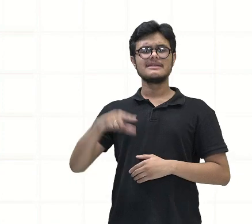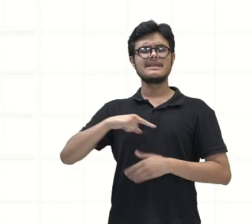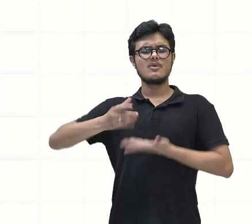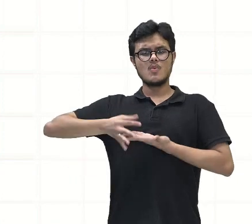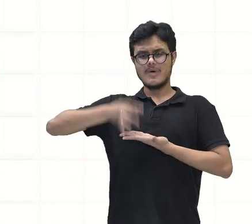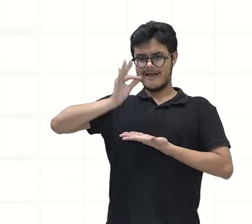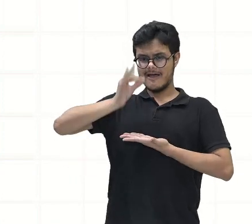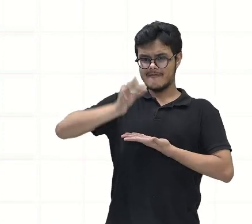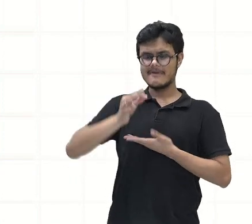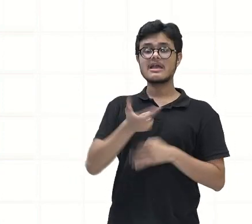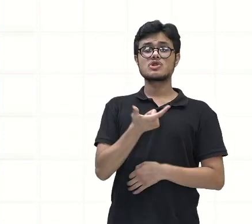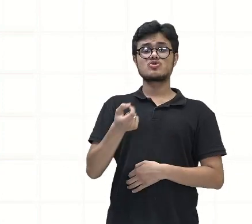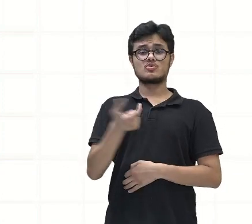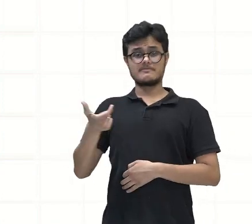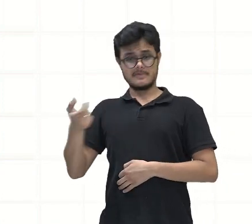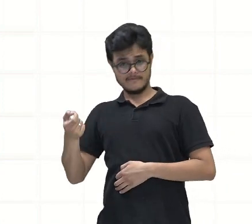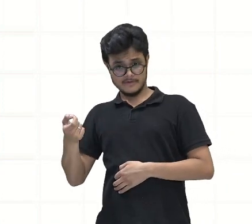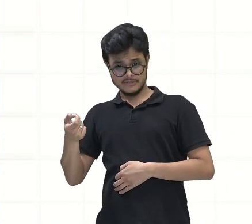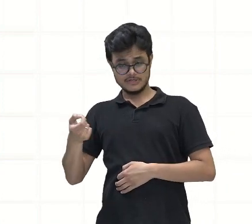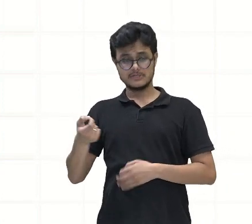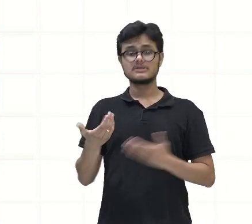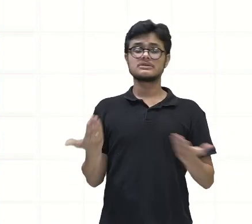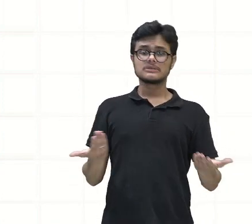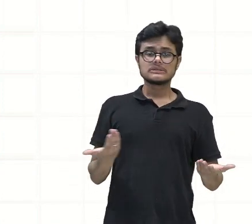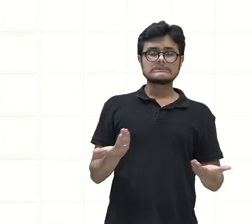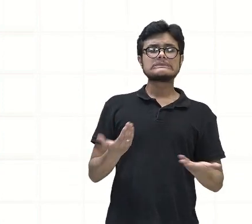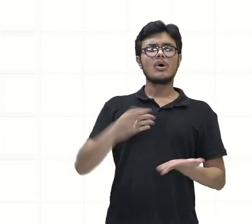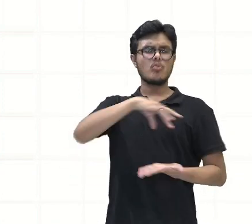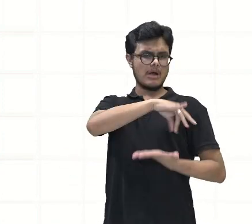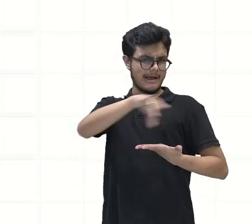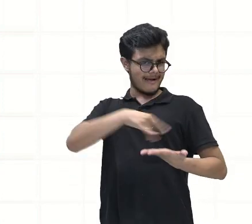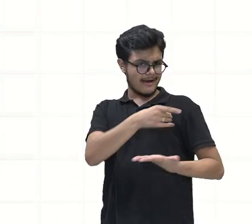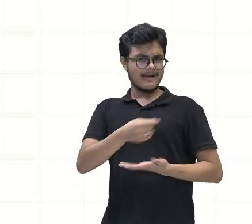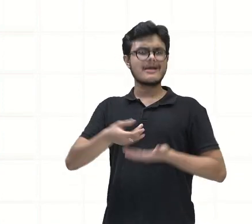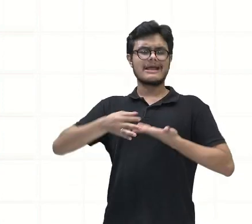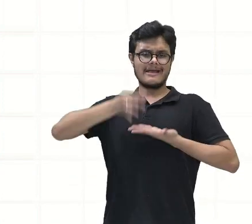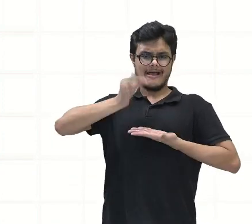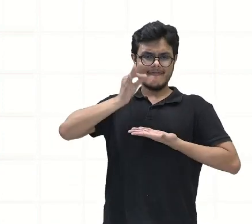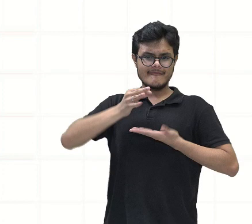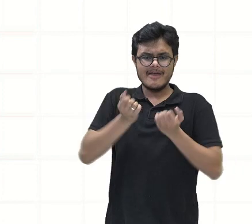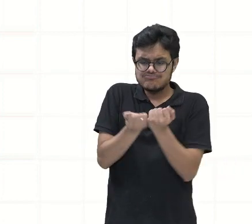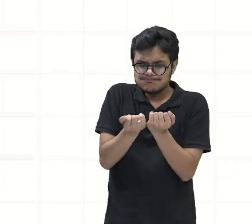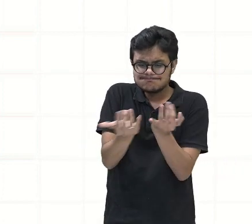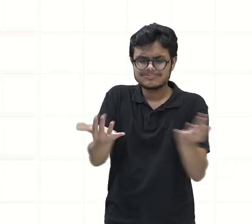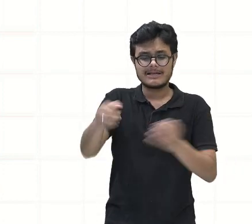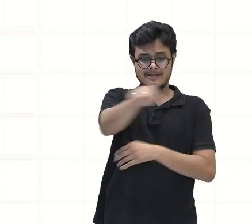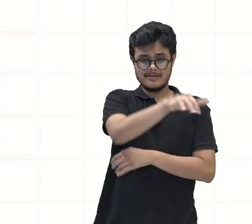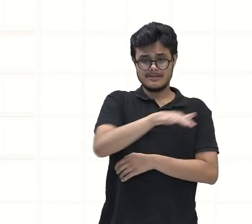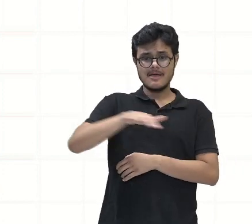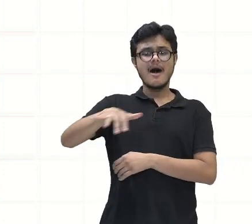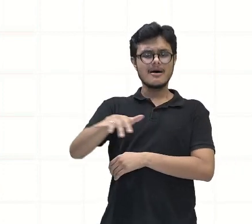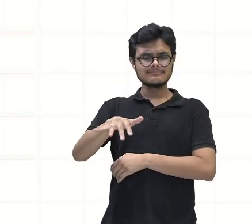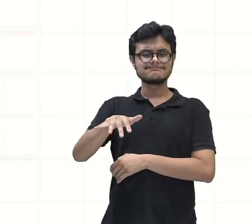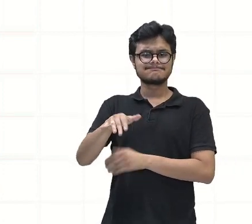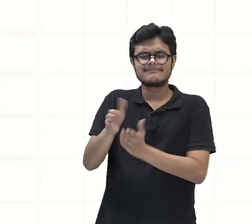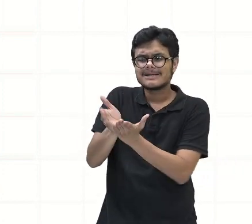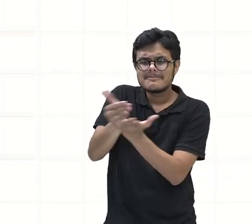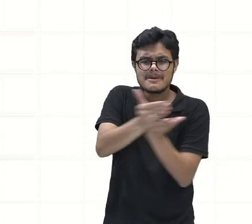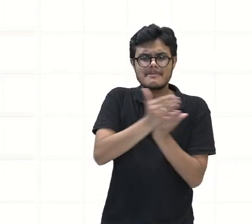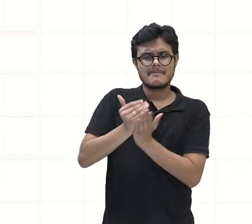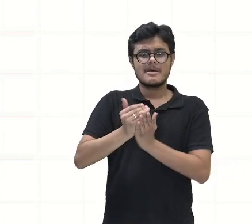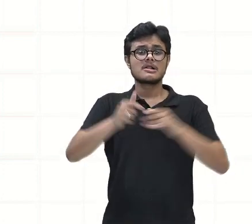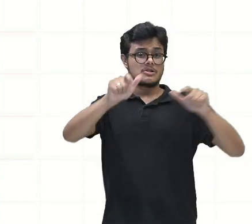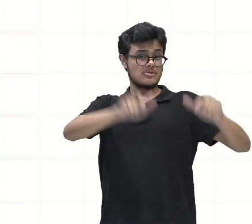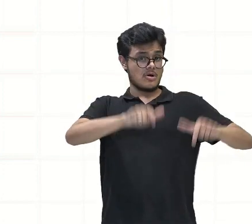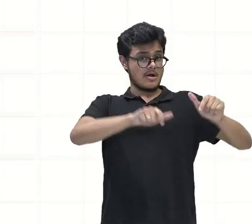2020 e é a produção de café né o produto aí agrícola que é cultivado nos biomas